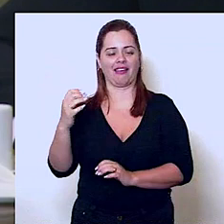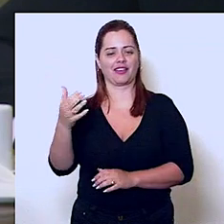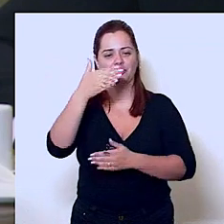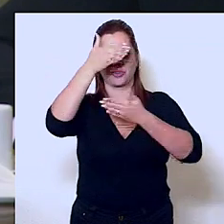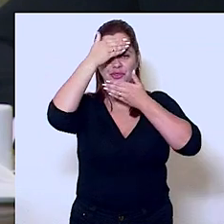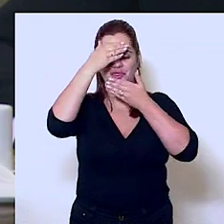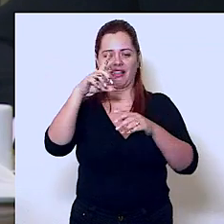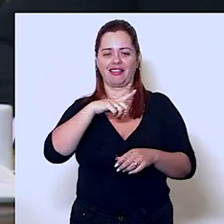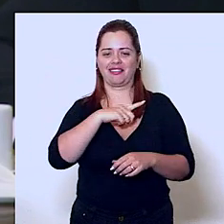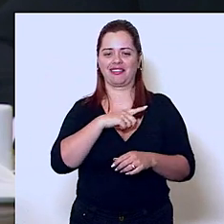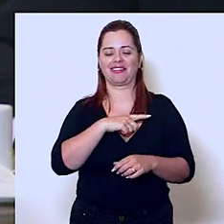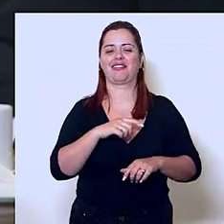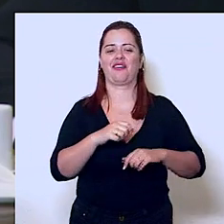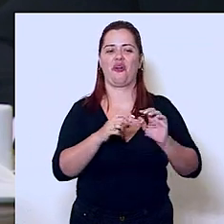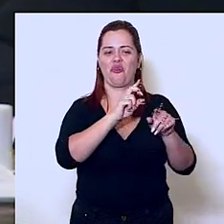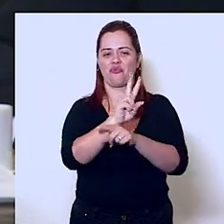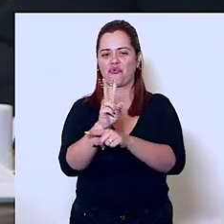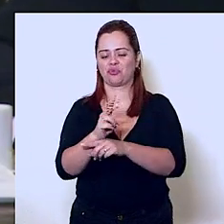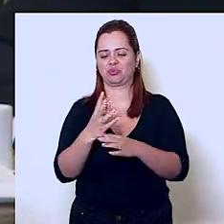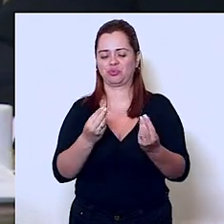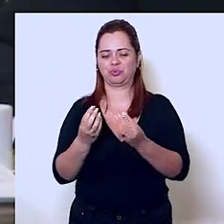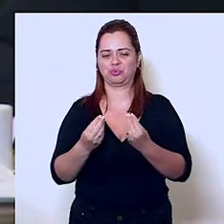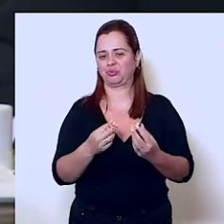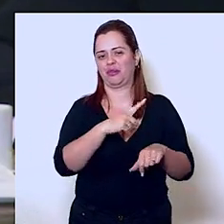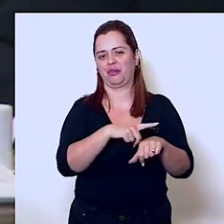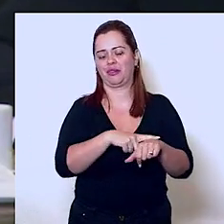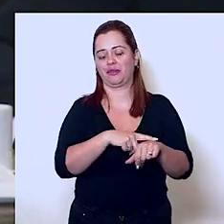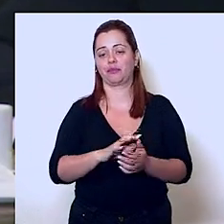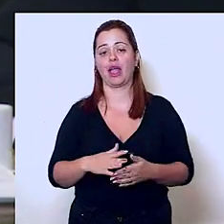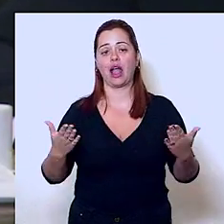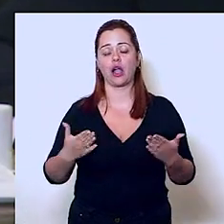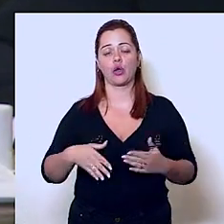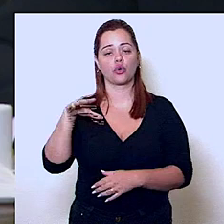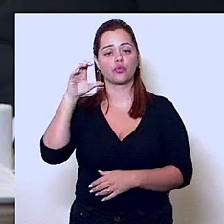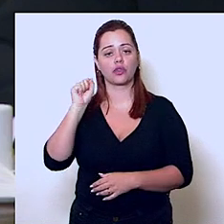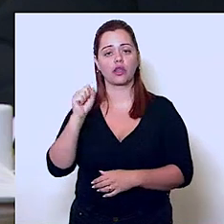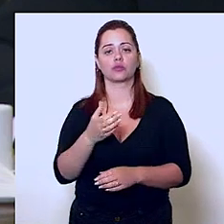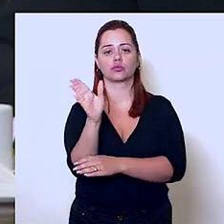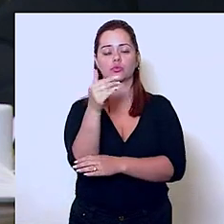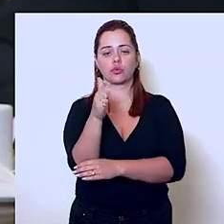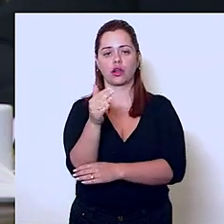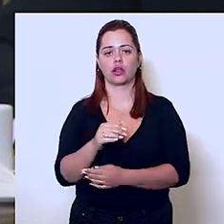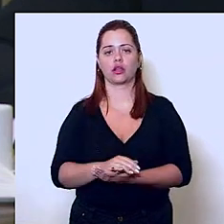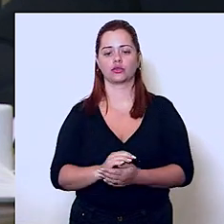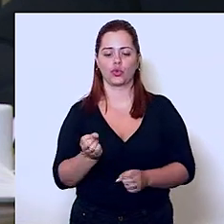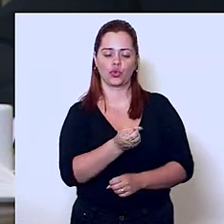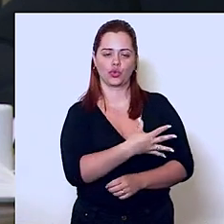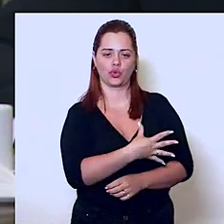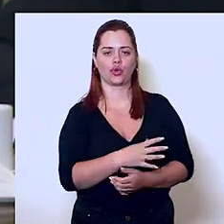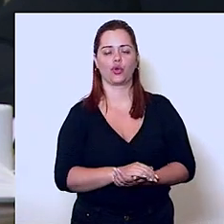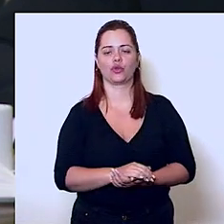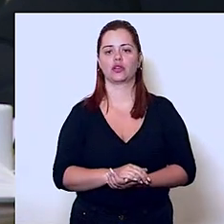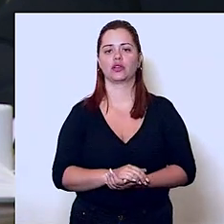verdade? Mas, enfim, nós agora ouviremos, então, um diplomata já da nova geração, né, Augusto? O